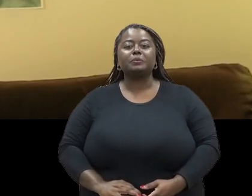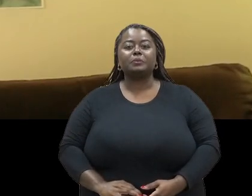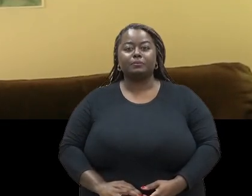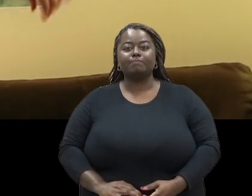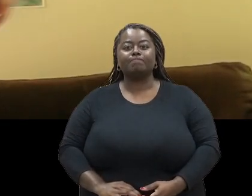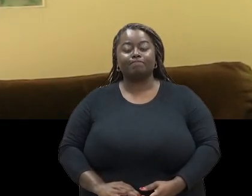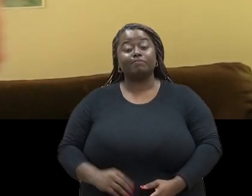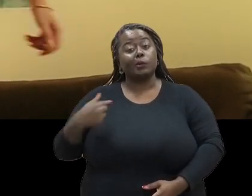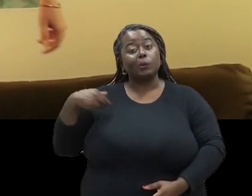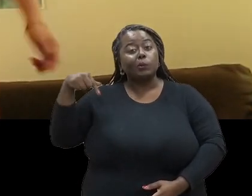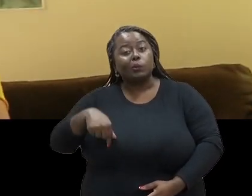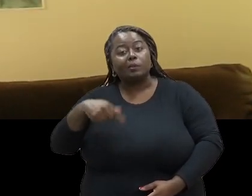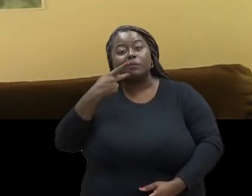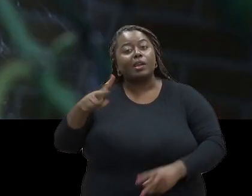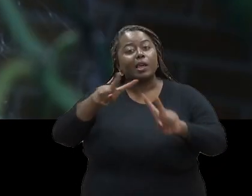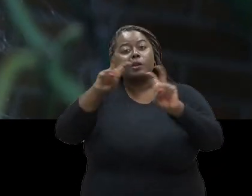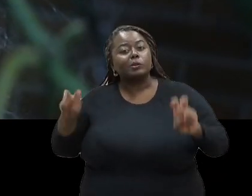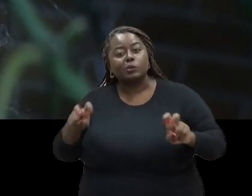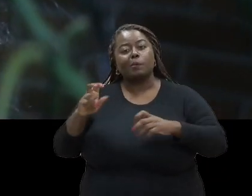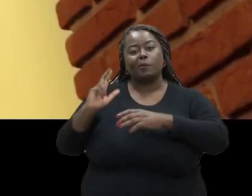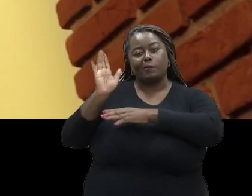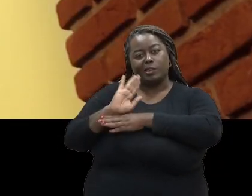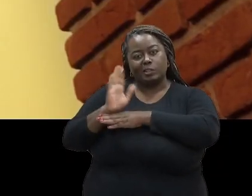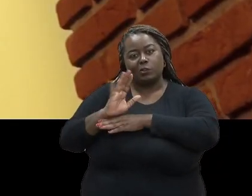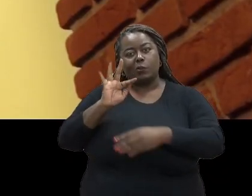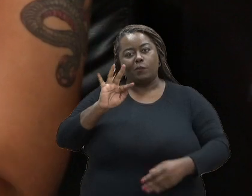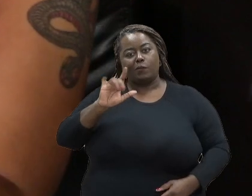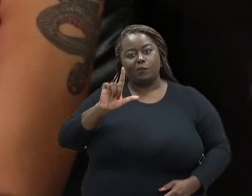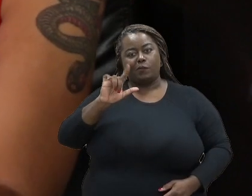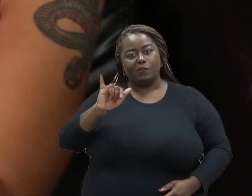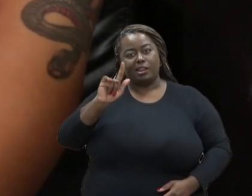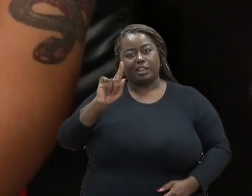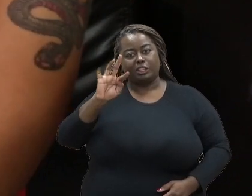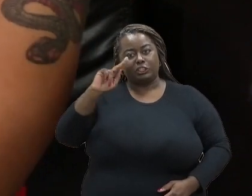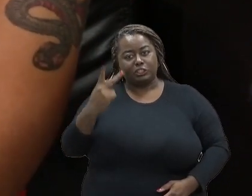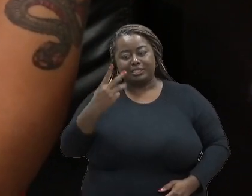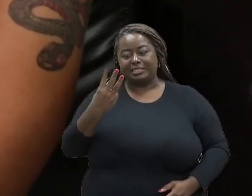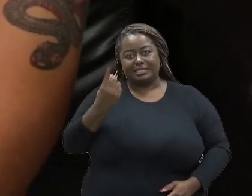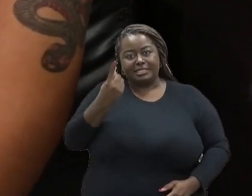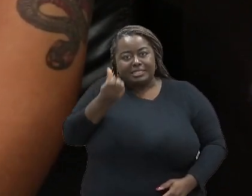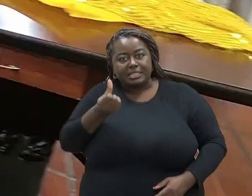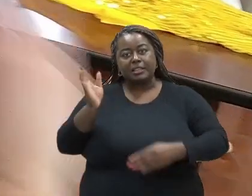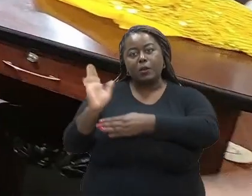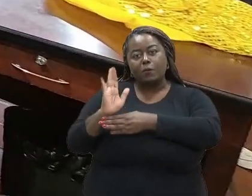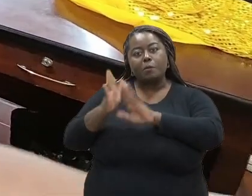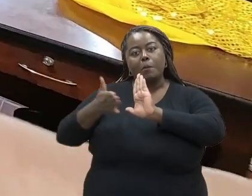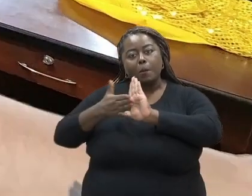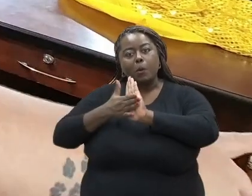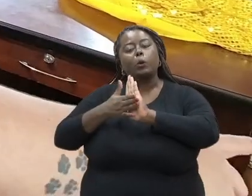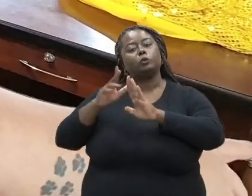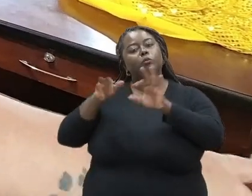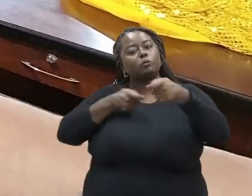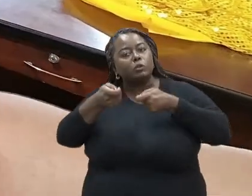Eu tô aqui para falar sobre o Flight 316, que foi um filme proposto e dirigido pela Cris. Então é um filme que